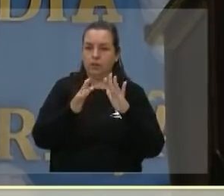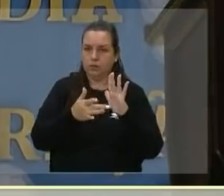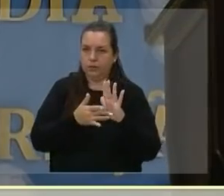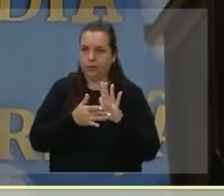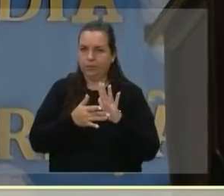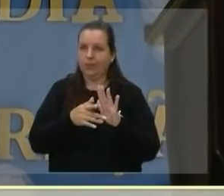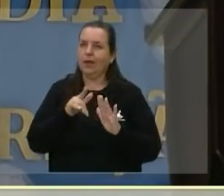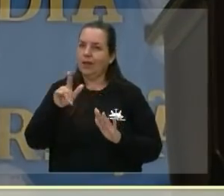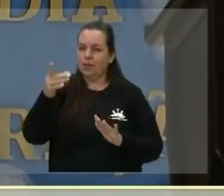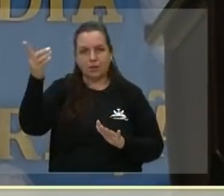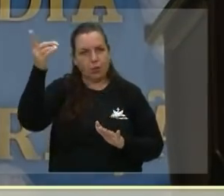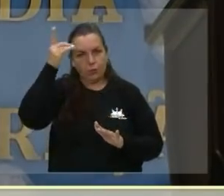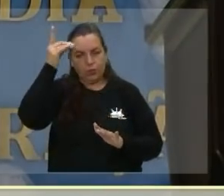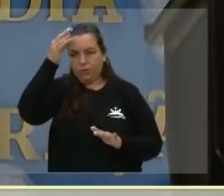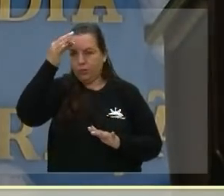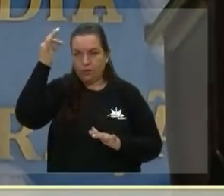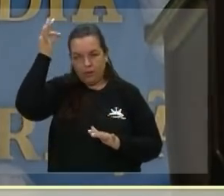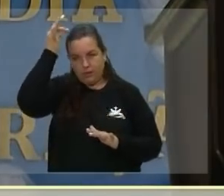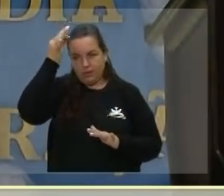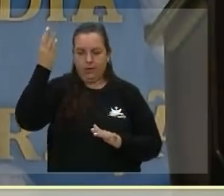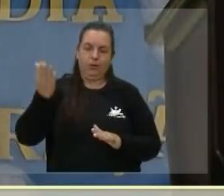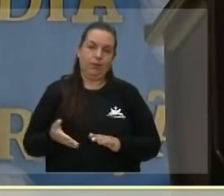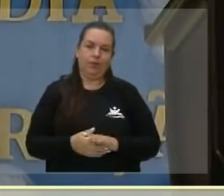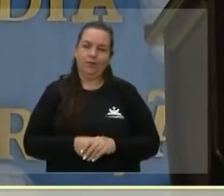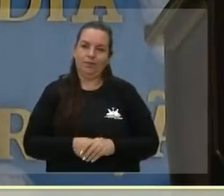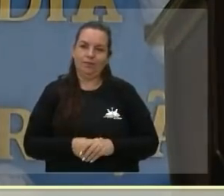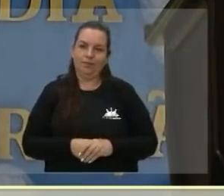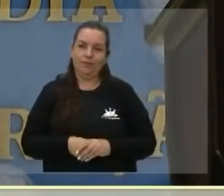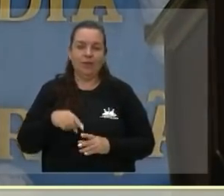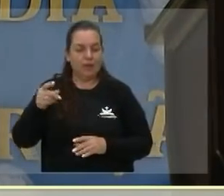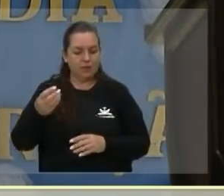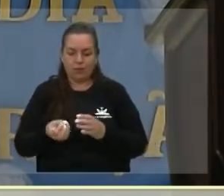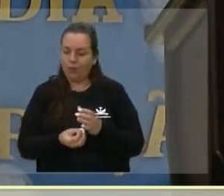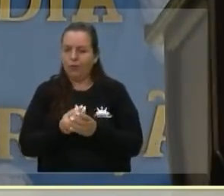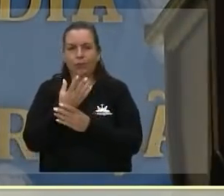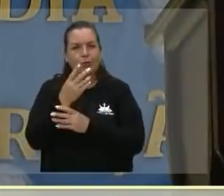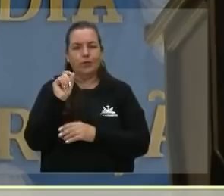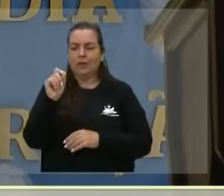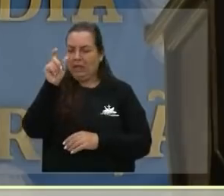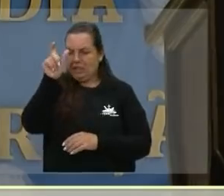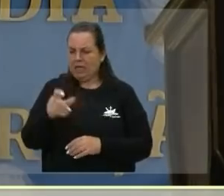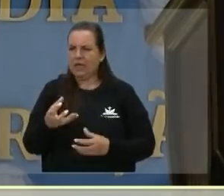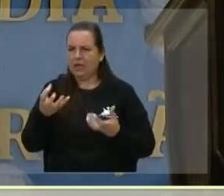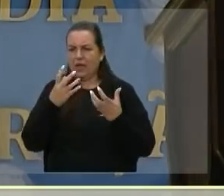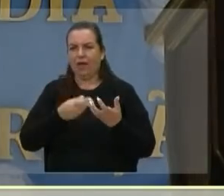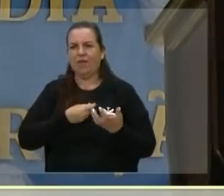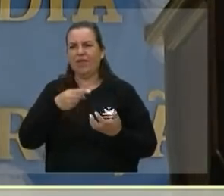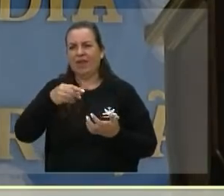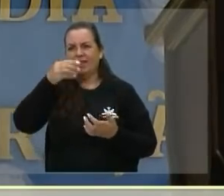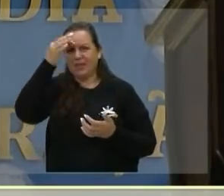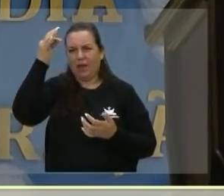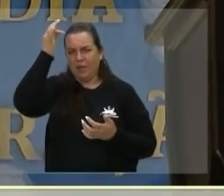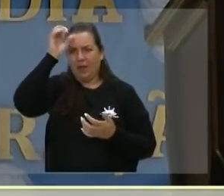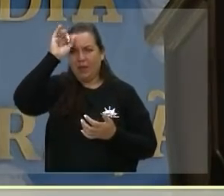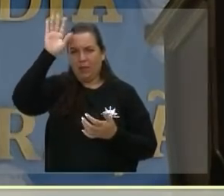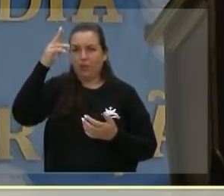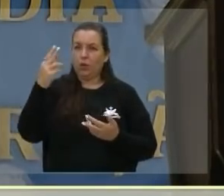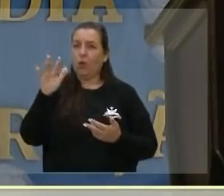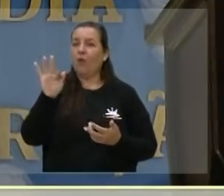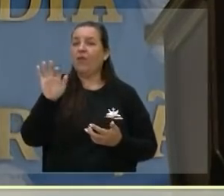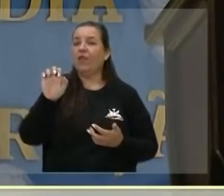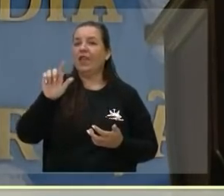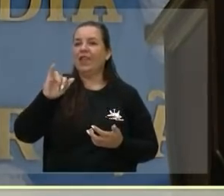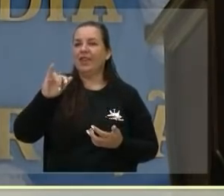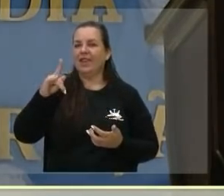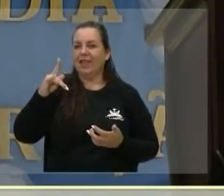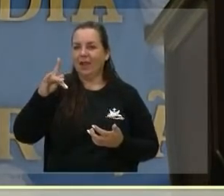esse é o dom do espírito santo e seu fruto de quem quer viver esse pentecostes como felipe de